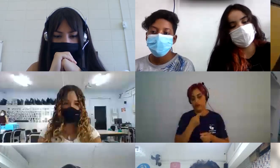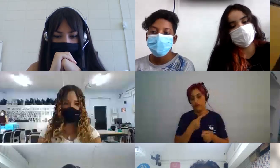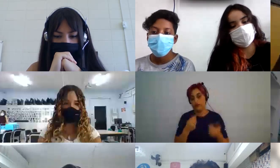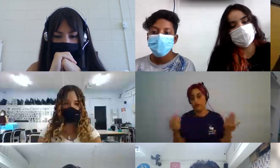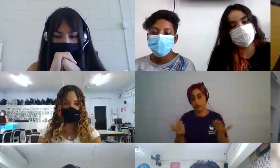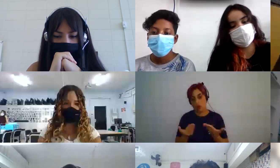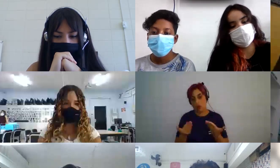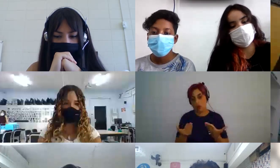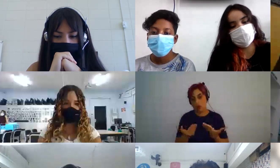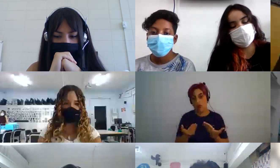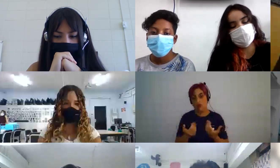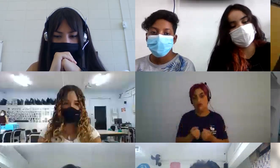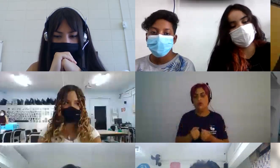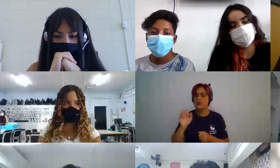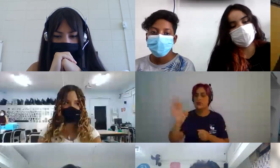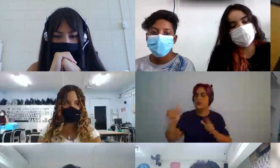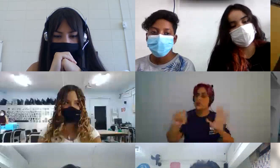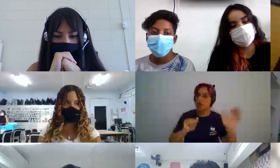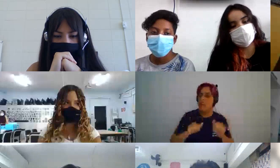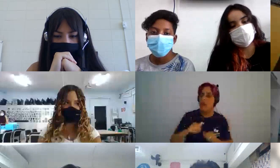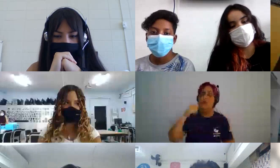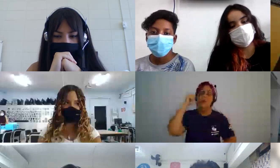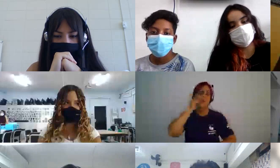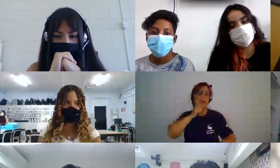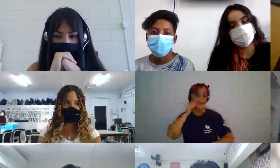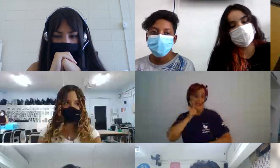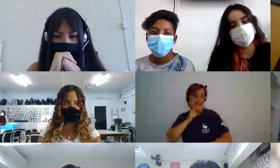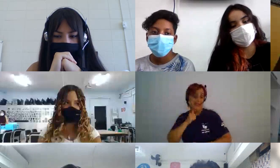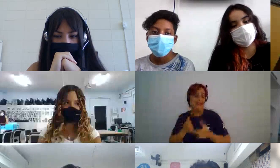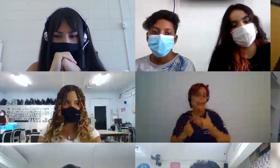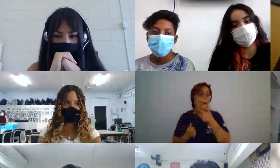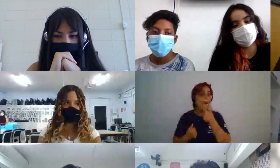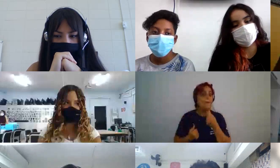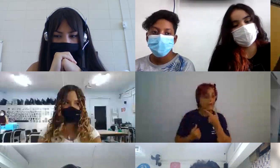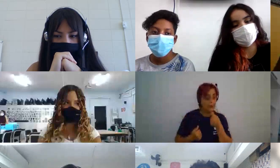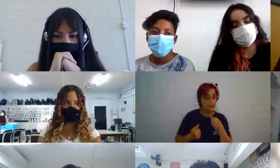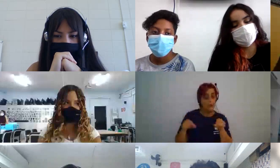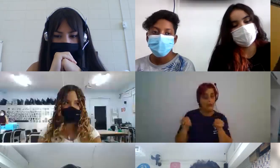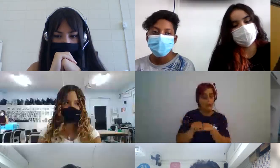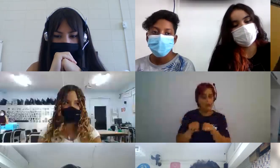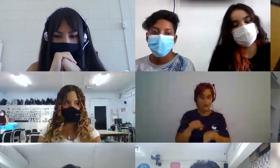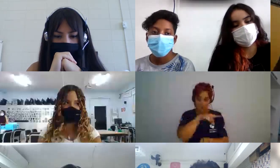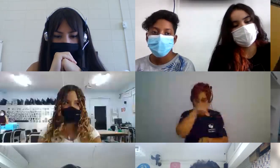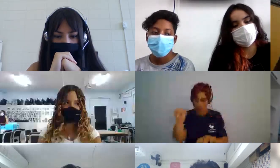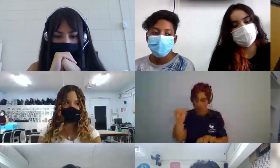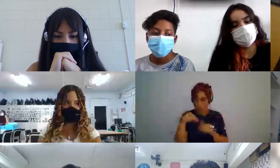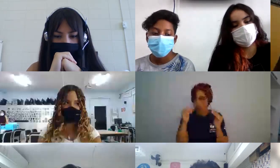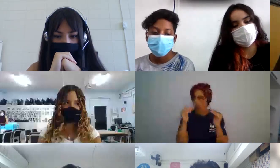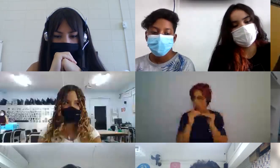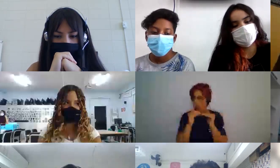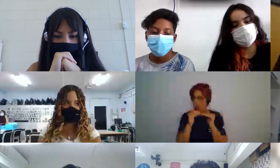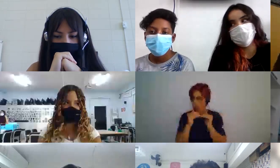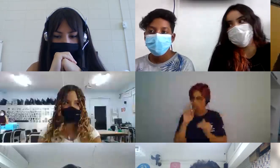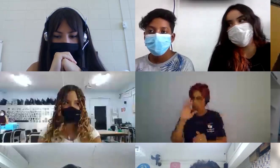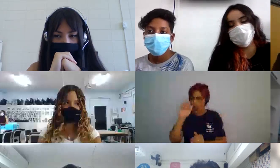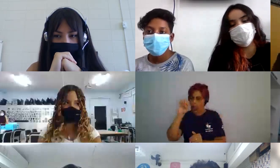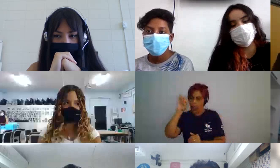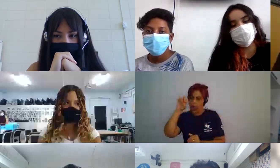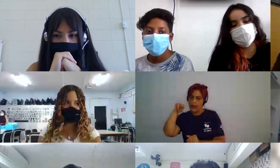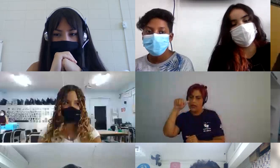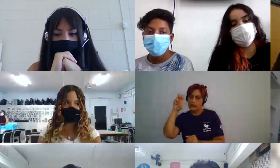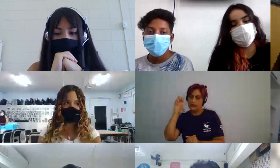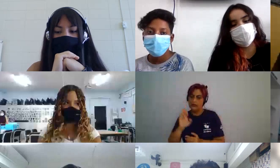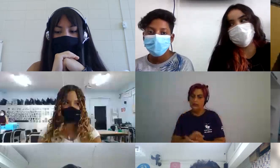vocês, chamaram meninas e chamaram meninos. Você concorda com isso, Rayane? Ou